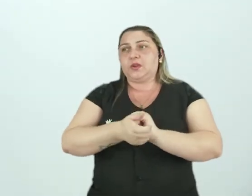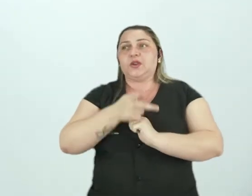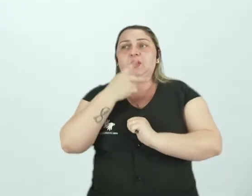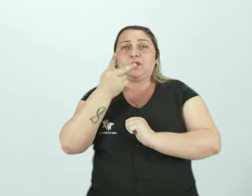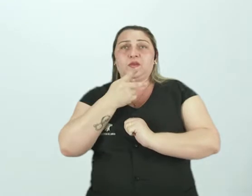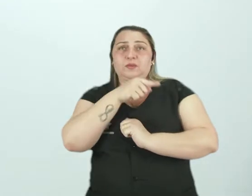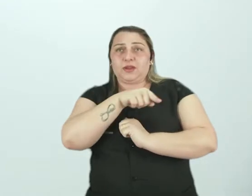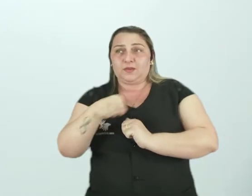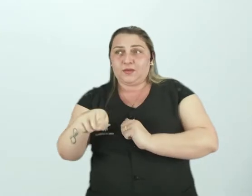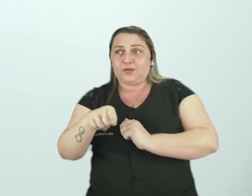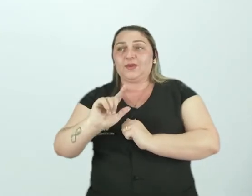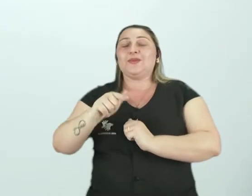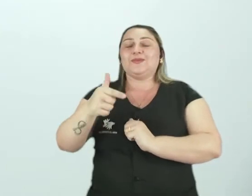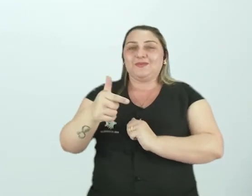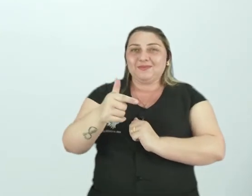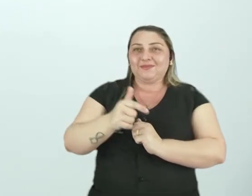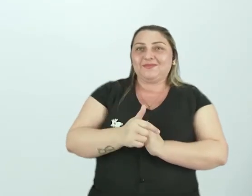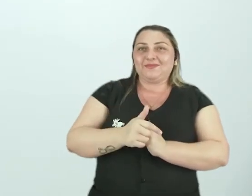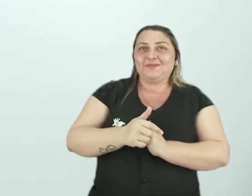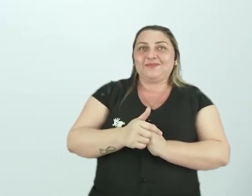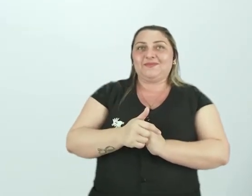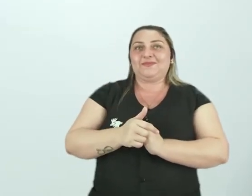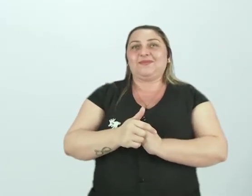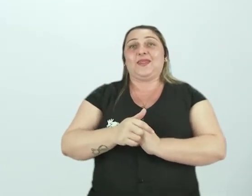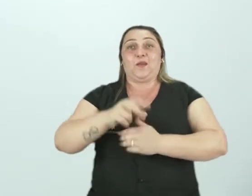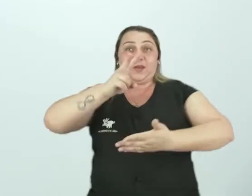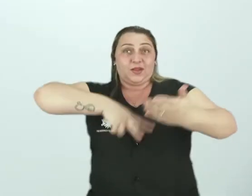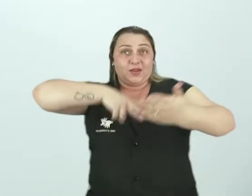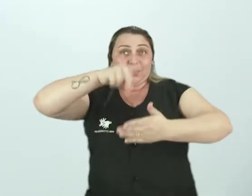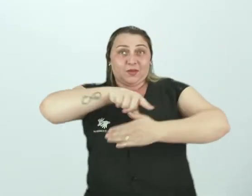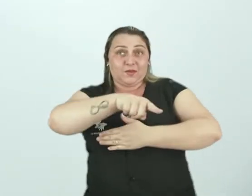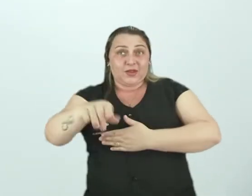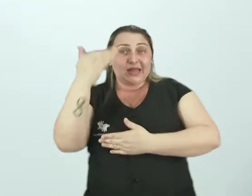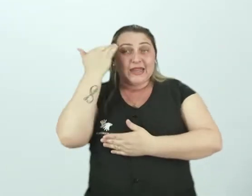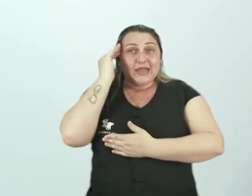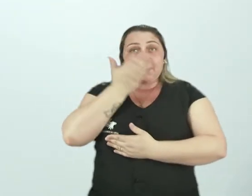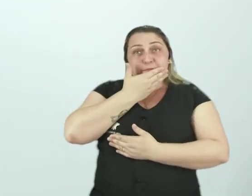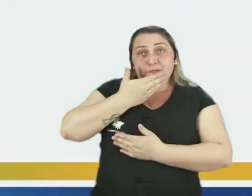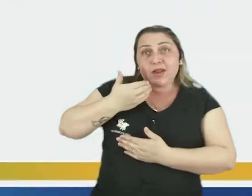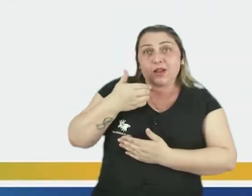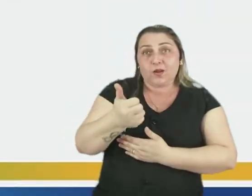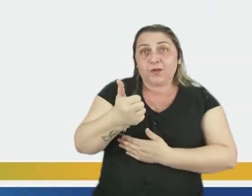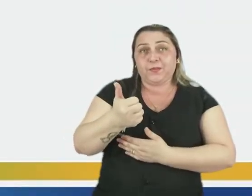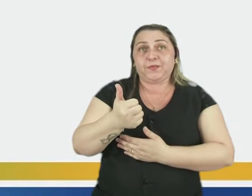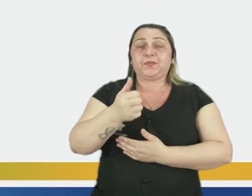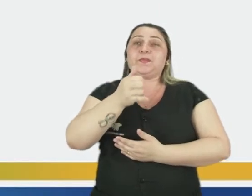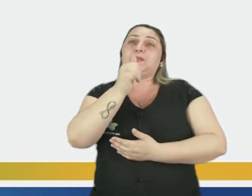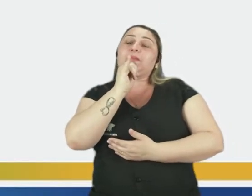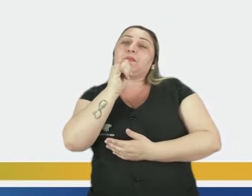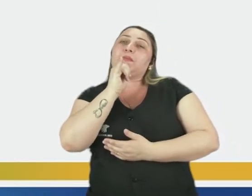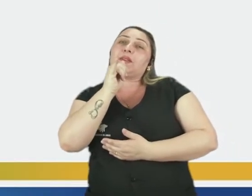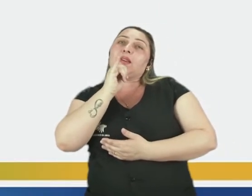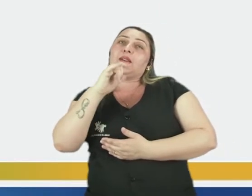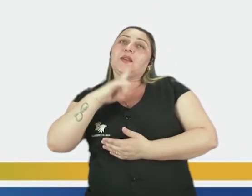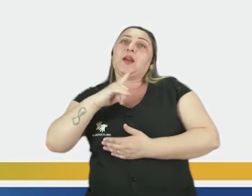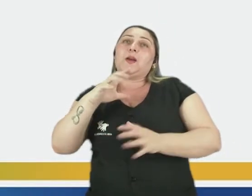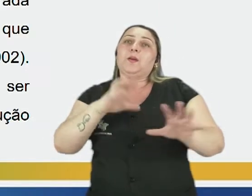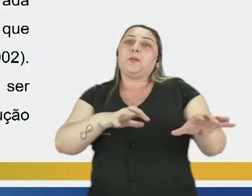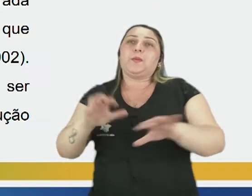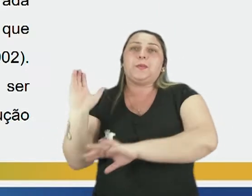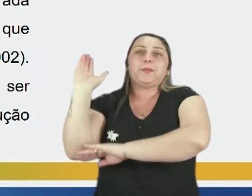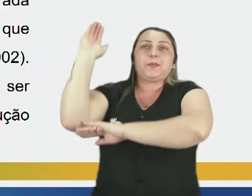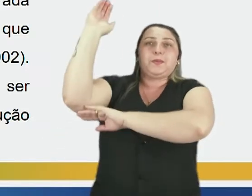para vocês e outros eu vou citar e vou dar uma lida para vocês compreenderem melhor. Por exemplo, a gente tem o